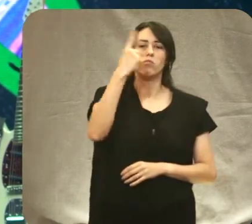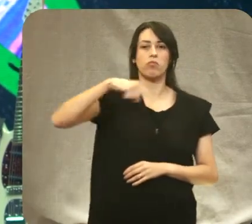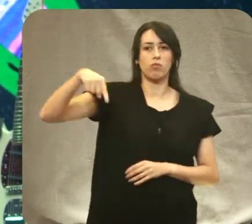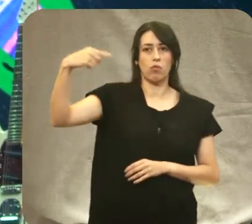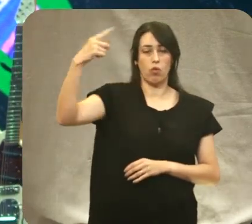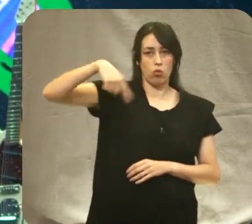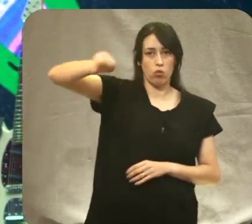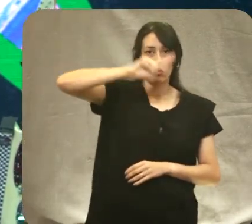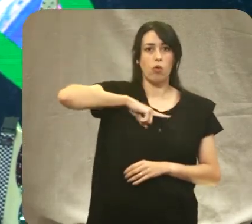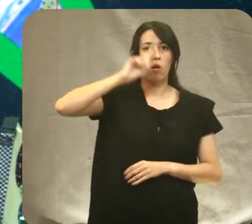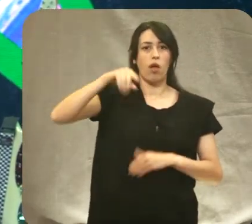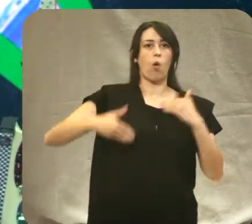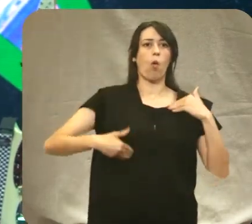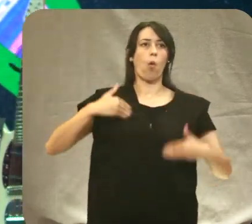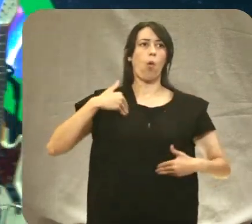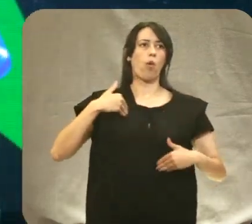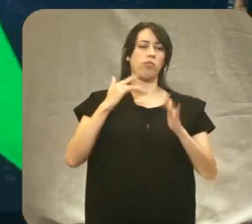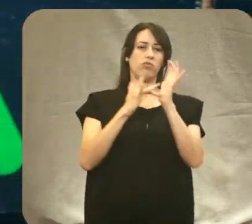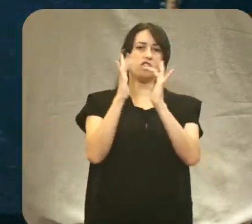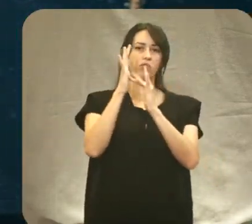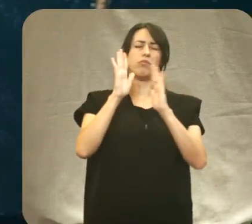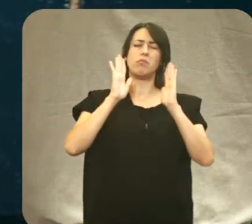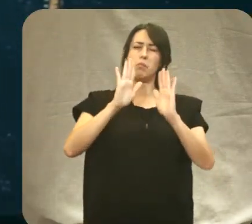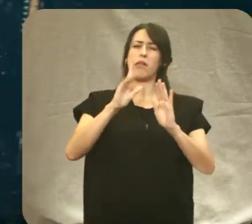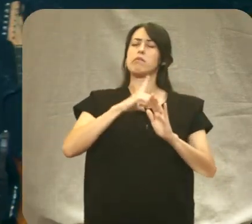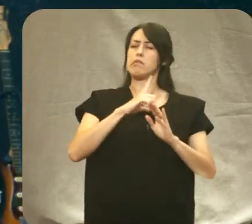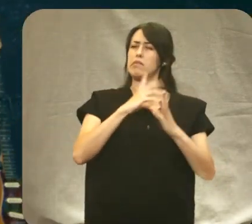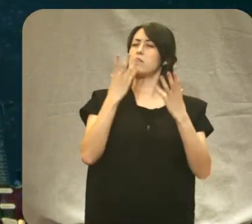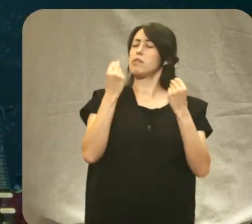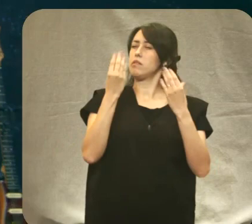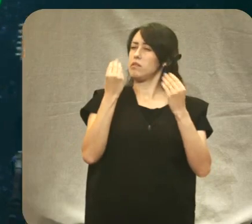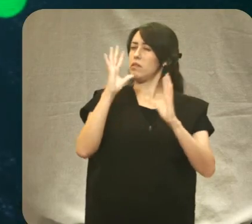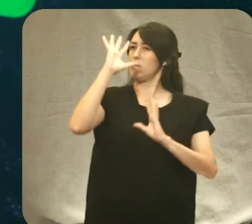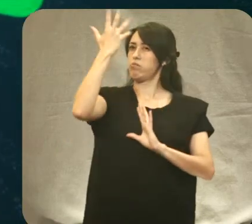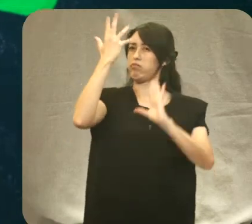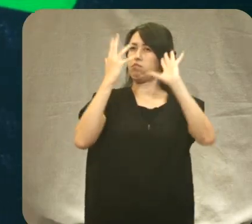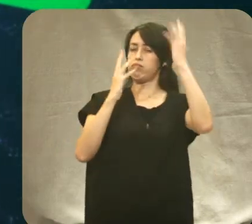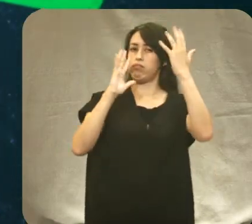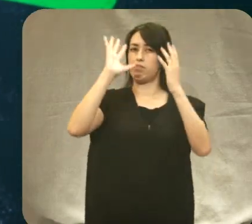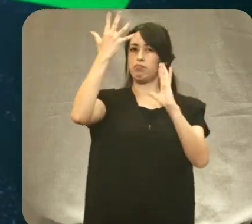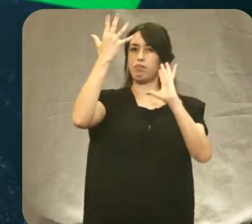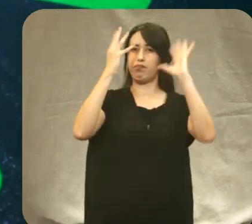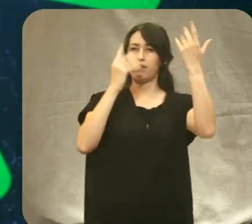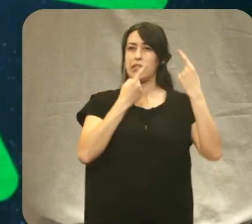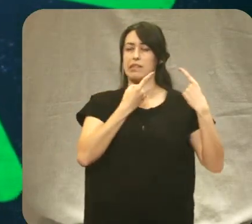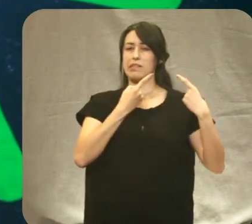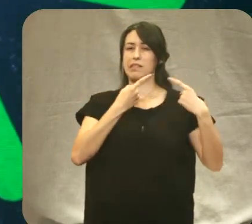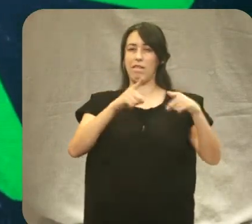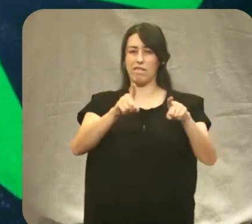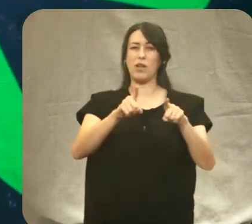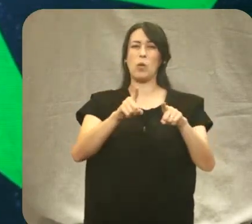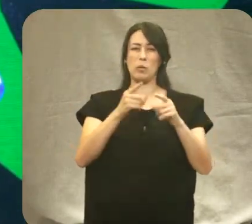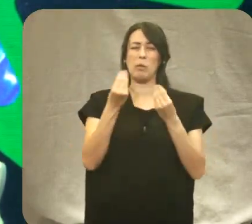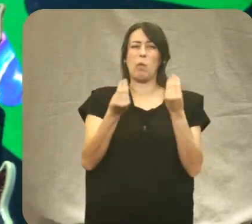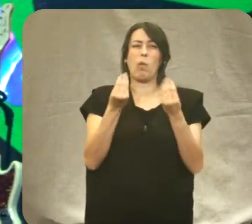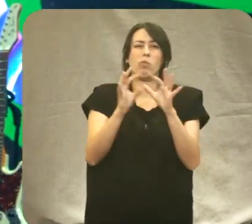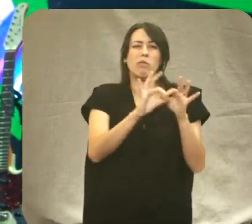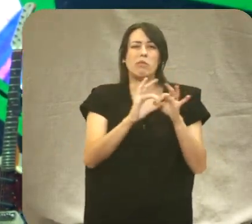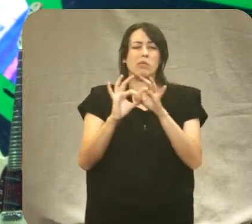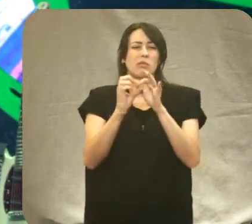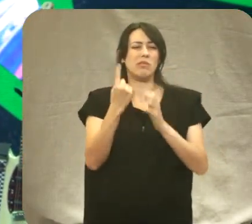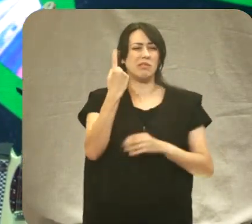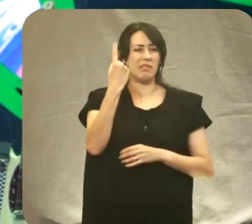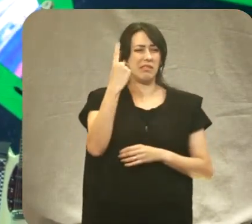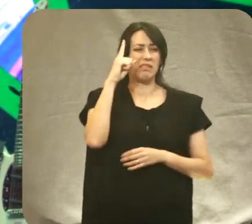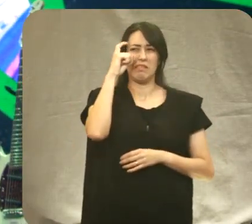crê assim? Mas são tantos desafios que envolvem promovermos a unidade.